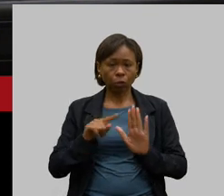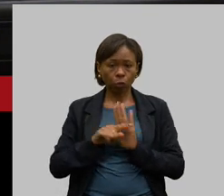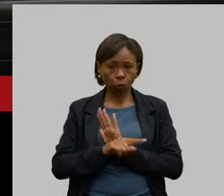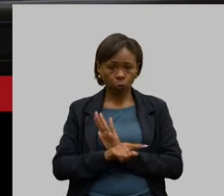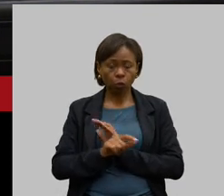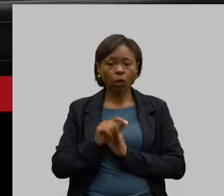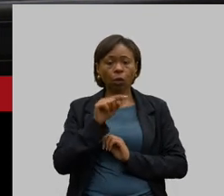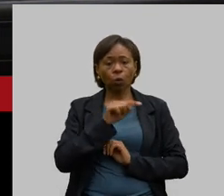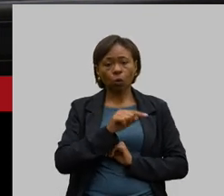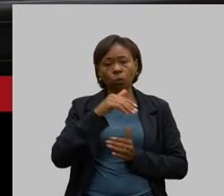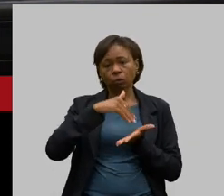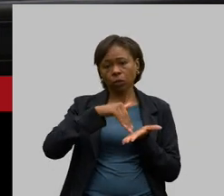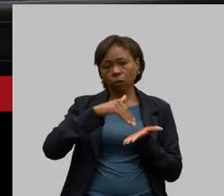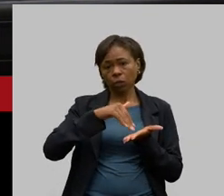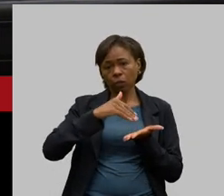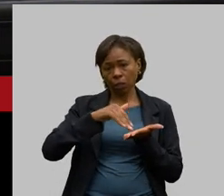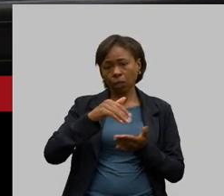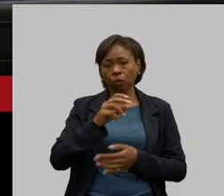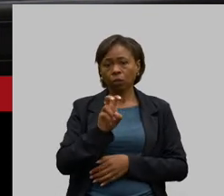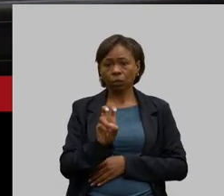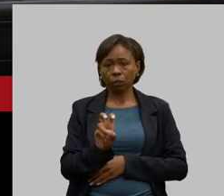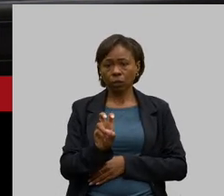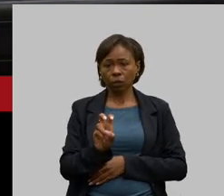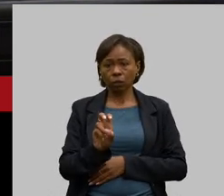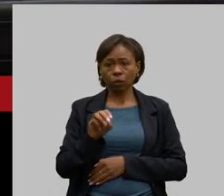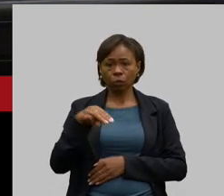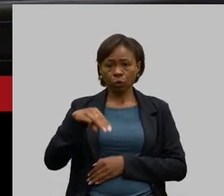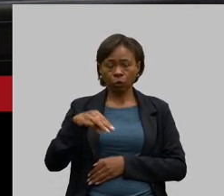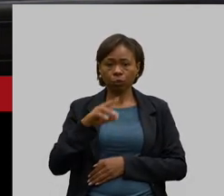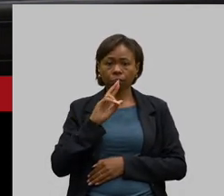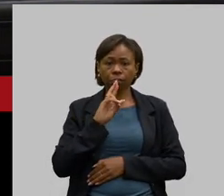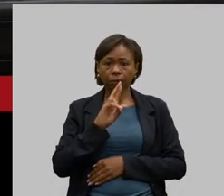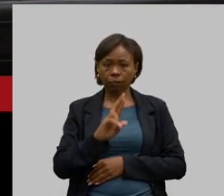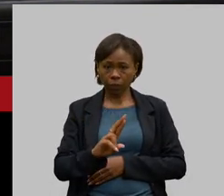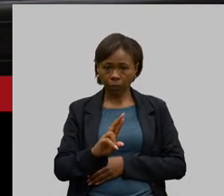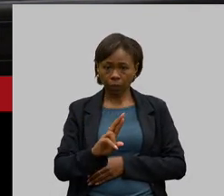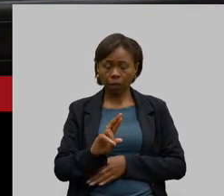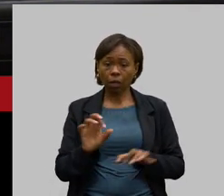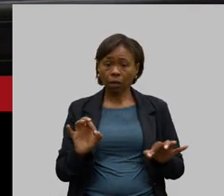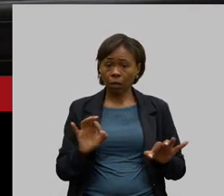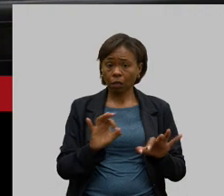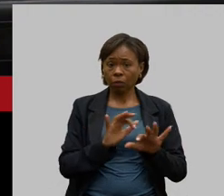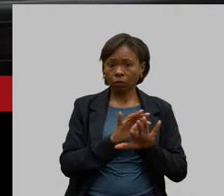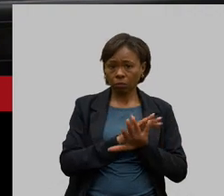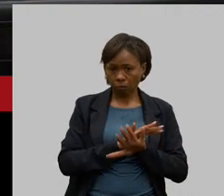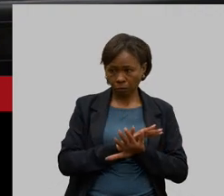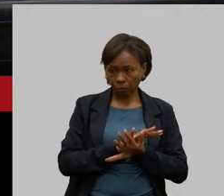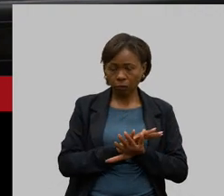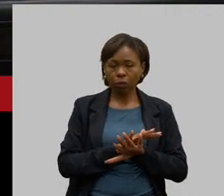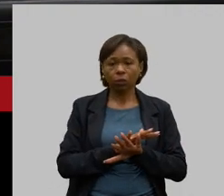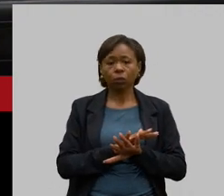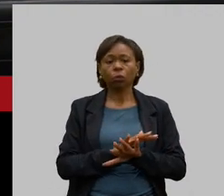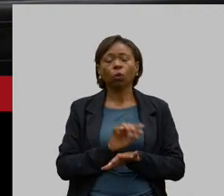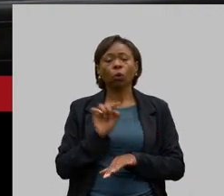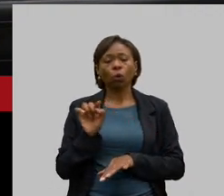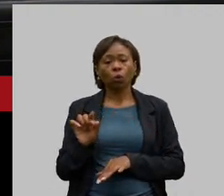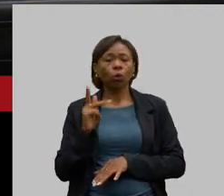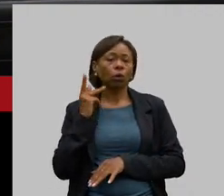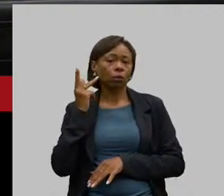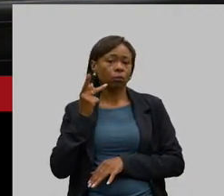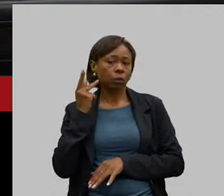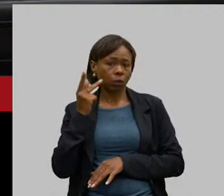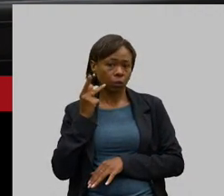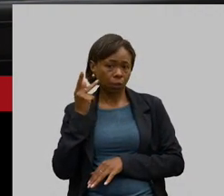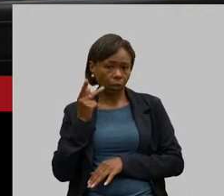Estadual disporá de 5 minutos para respondê-la sete após a resposta da autoridade estadual ou parlamentar que o